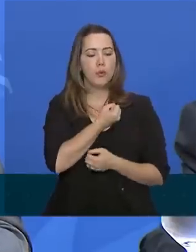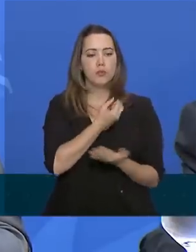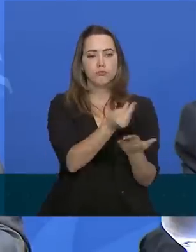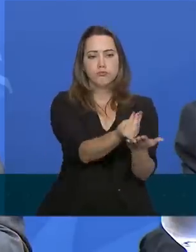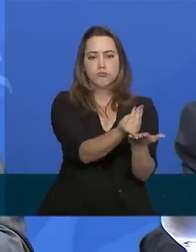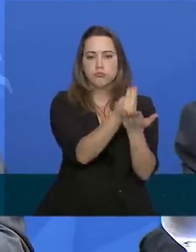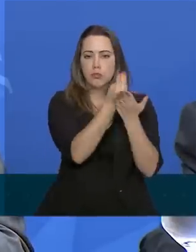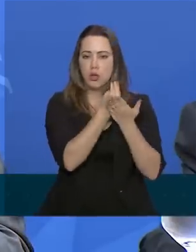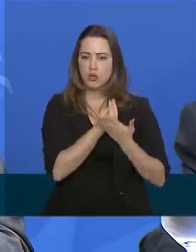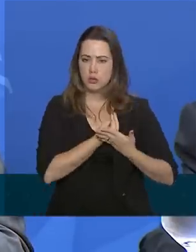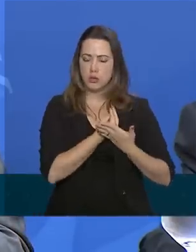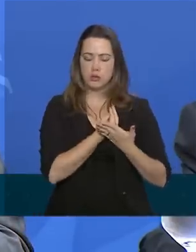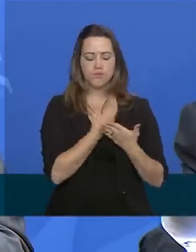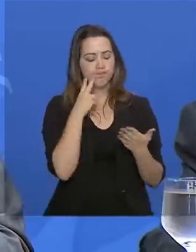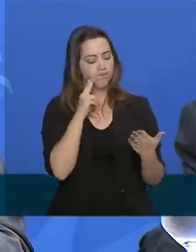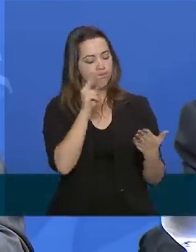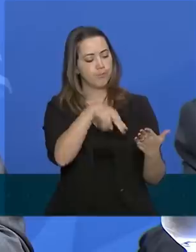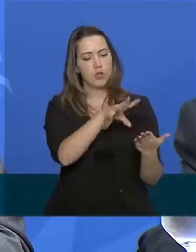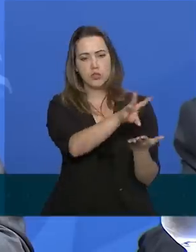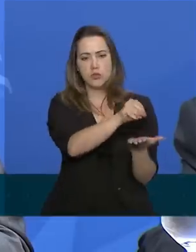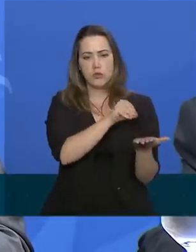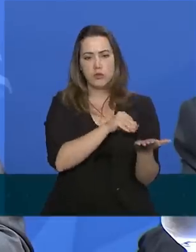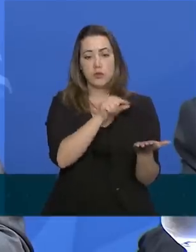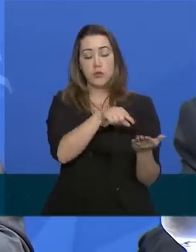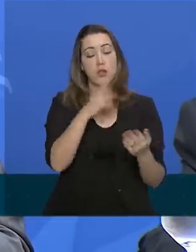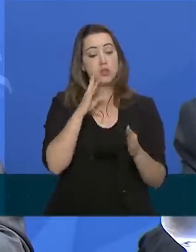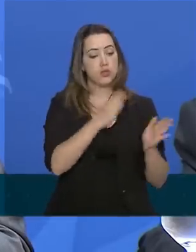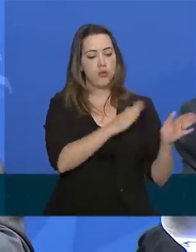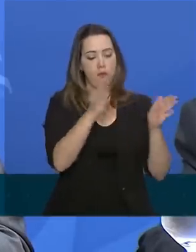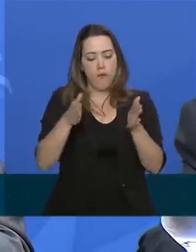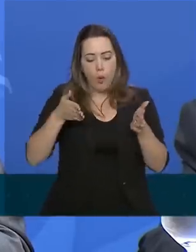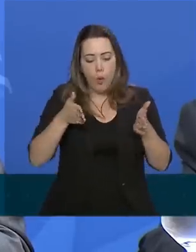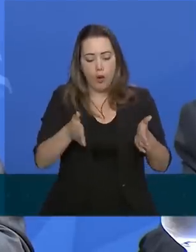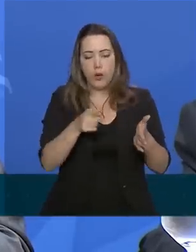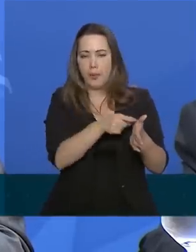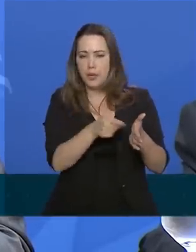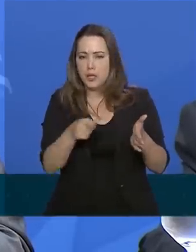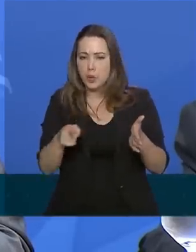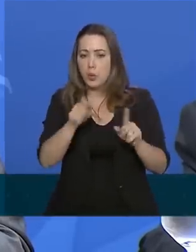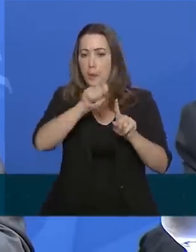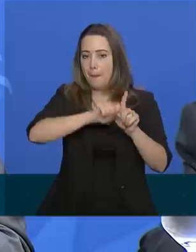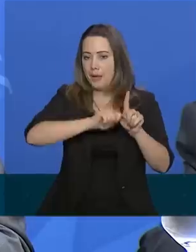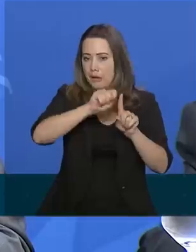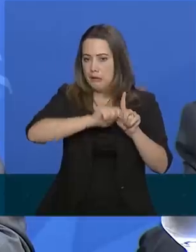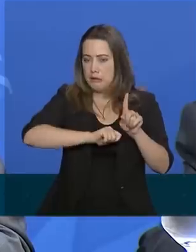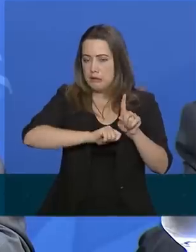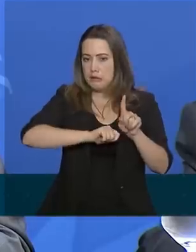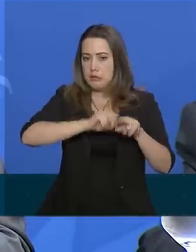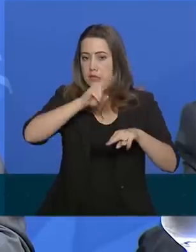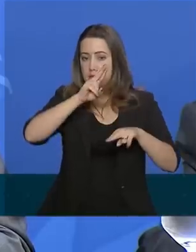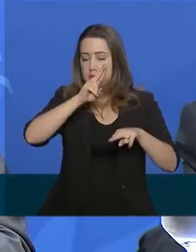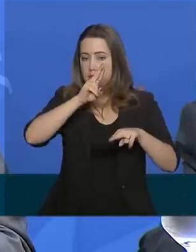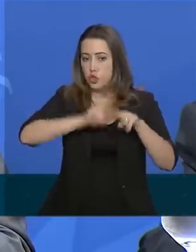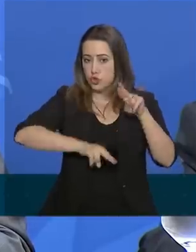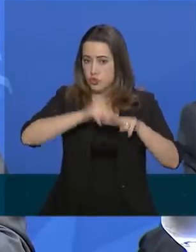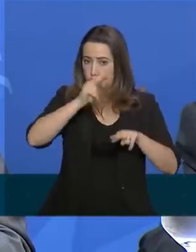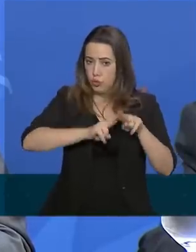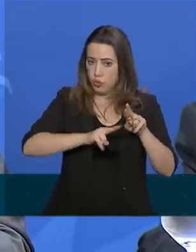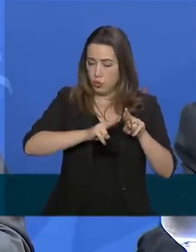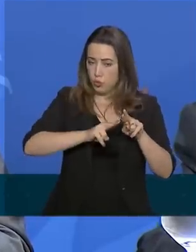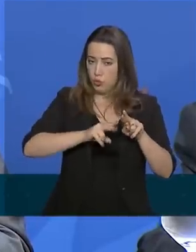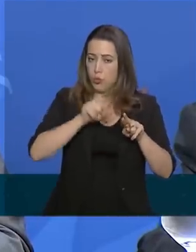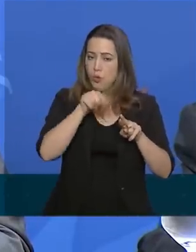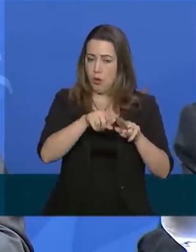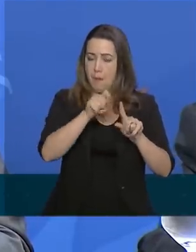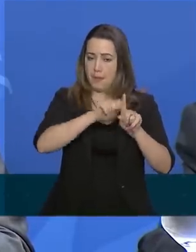temos e nós focamos agora no mês de julho foi justamente sobre eles mês de junho é divulgado em julho foram